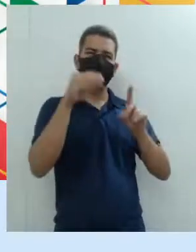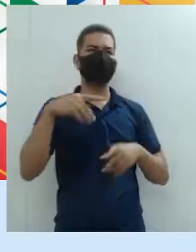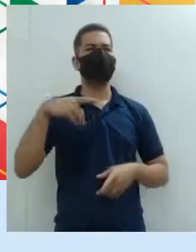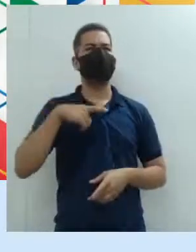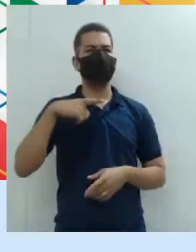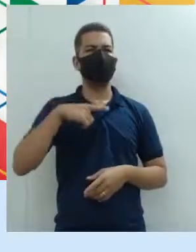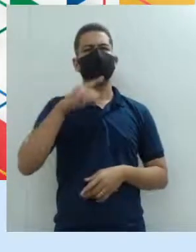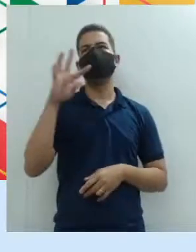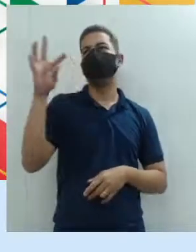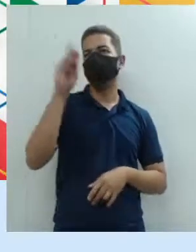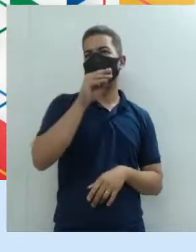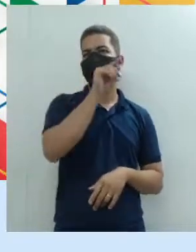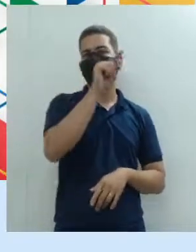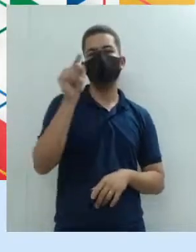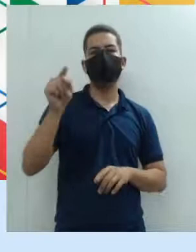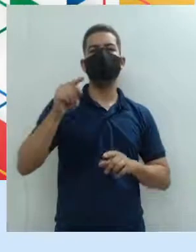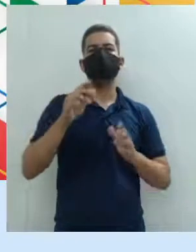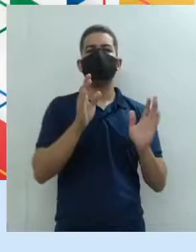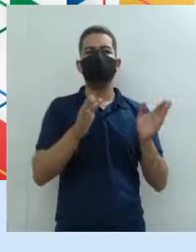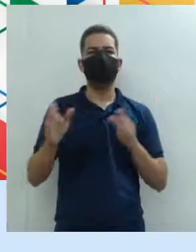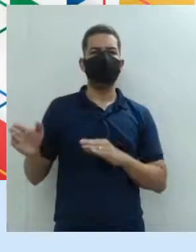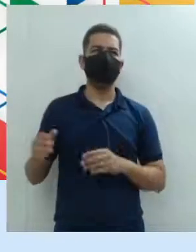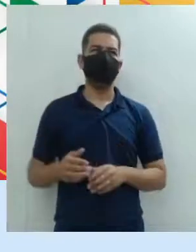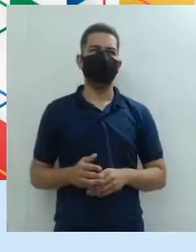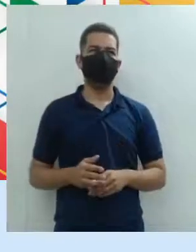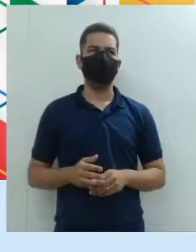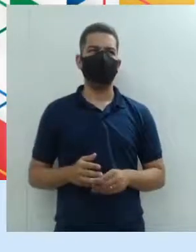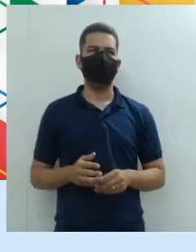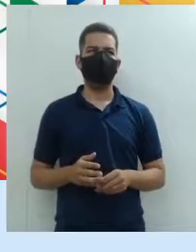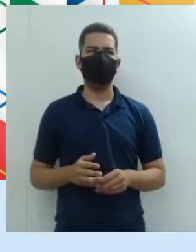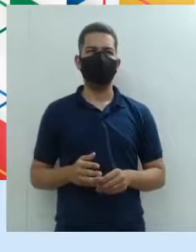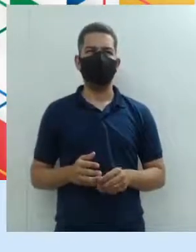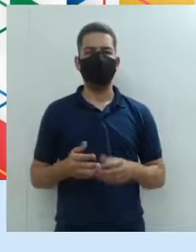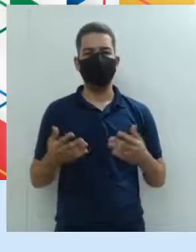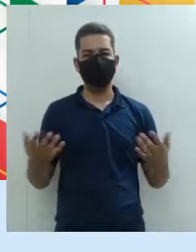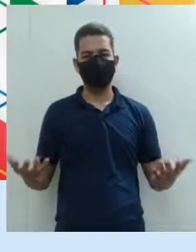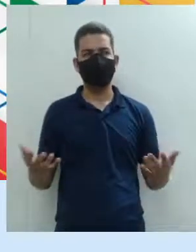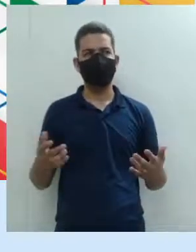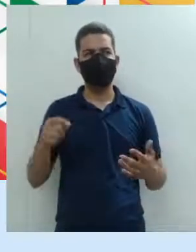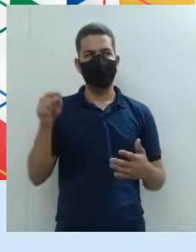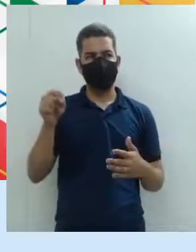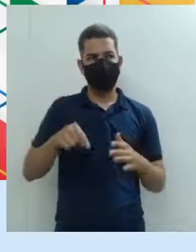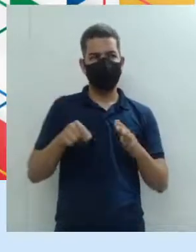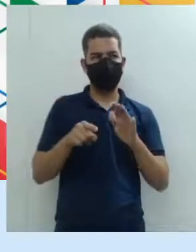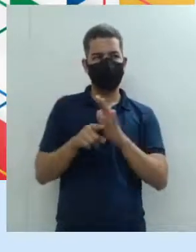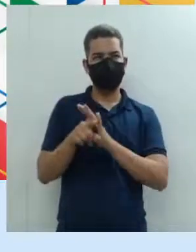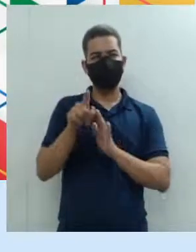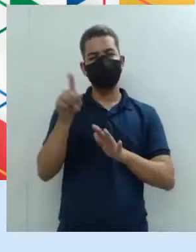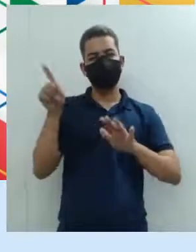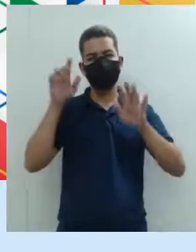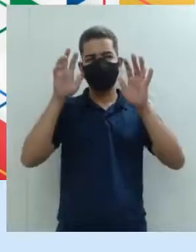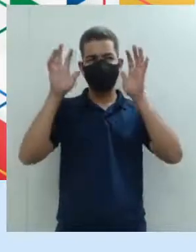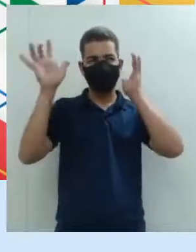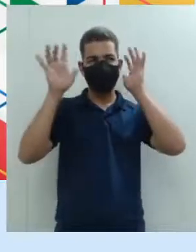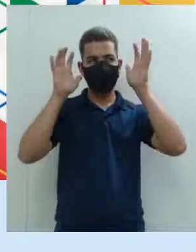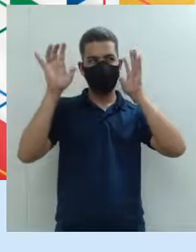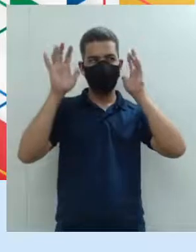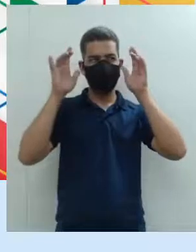então eu tenho todo o processo aí só por irradiação térmica. Então, galera, a gente tem essa questão aí para que a gente possa